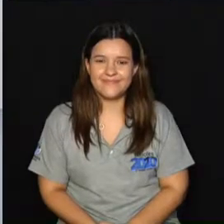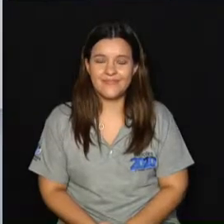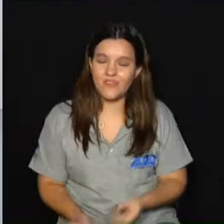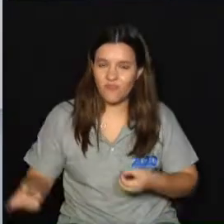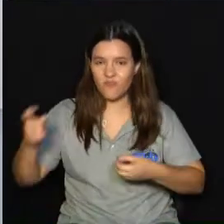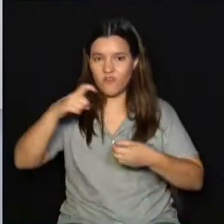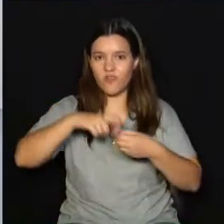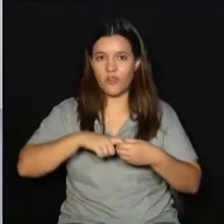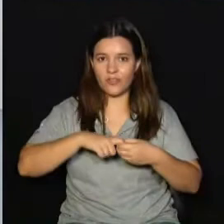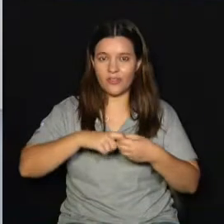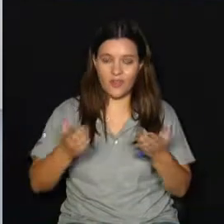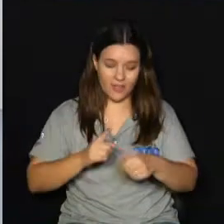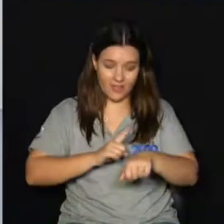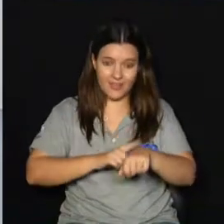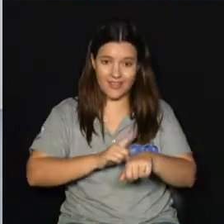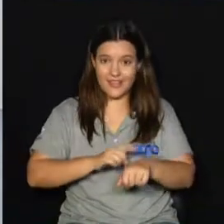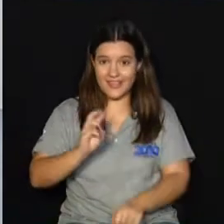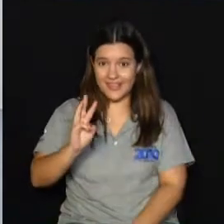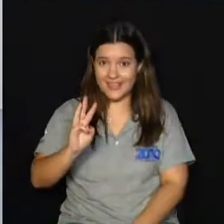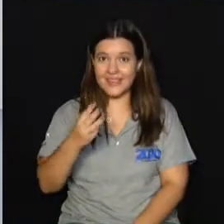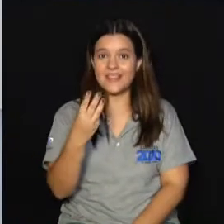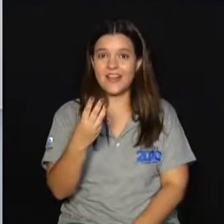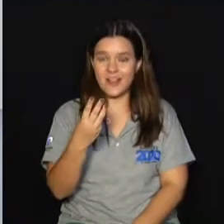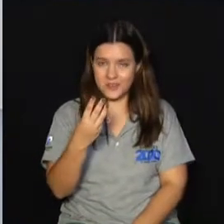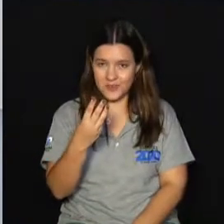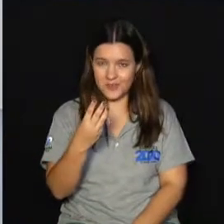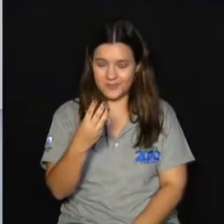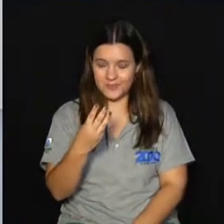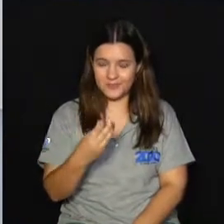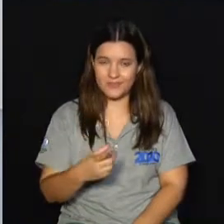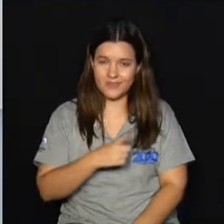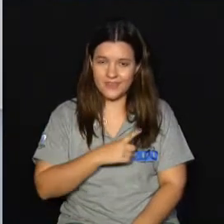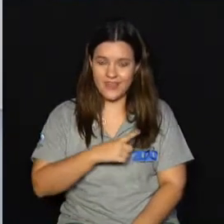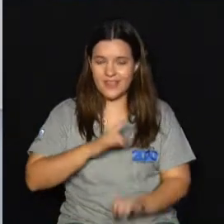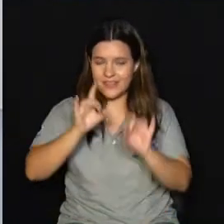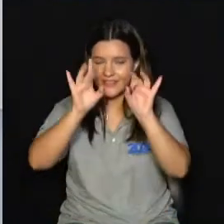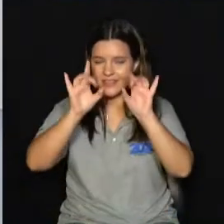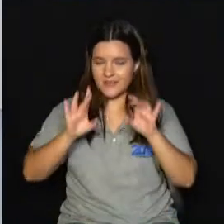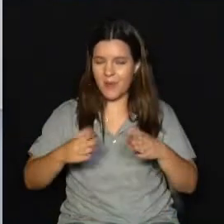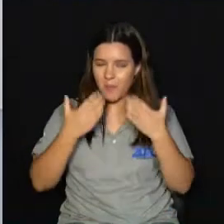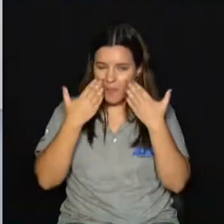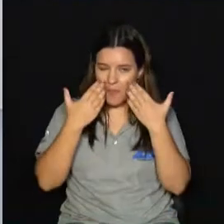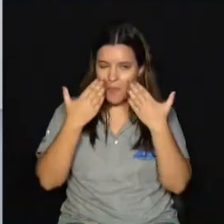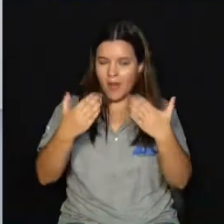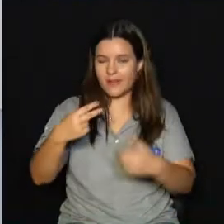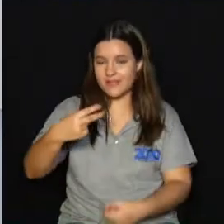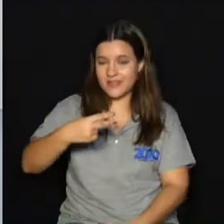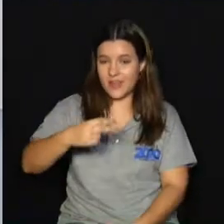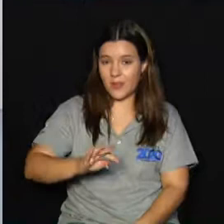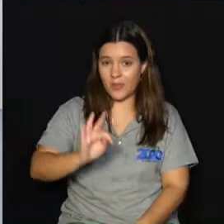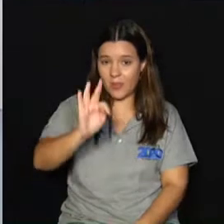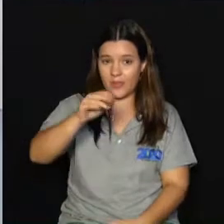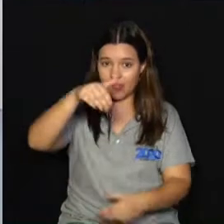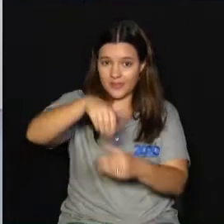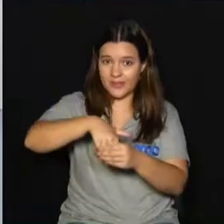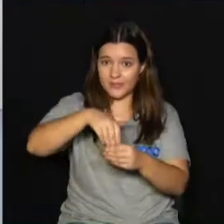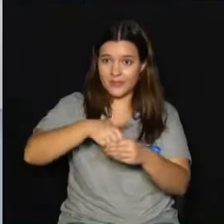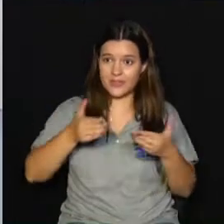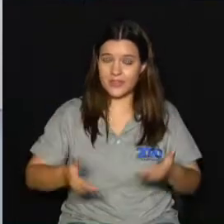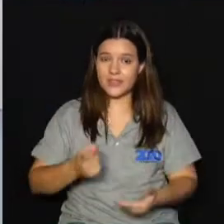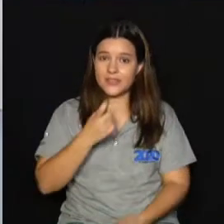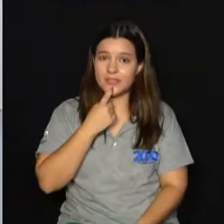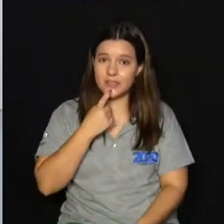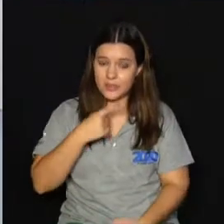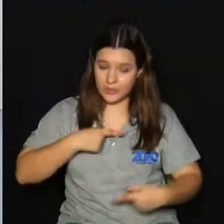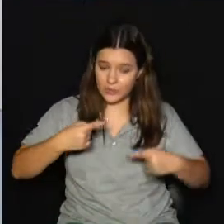Estamos de volta, 3 horas e 1 minuto, na nossa cobertura especial deste segundo turno. Aqui em Campinas, a